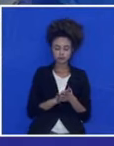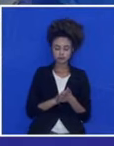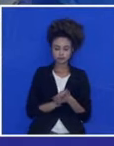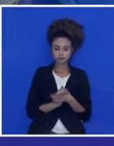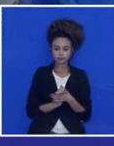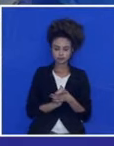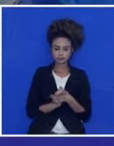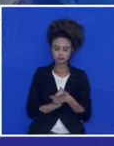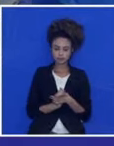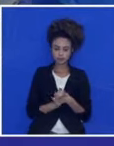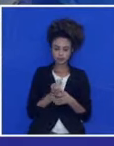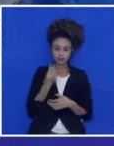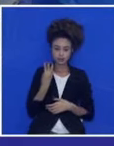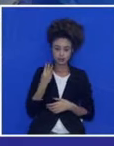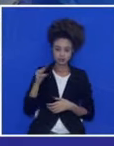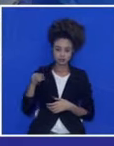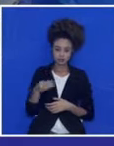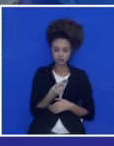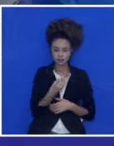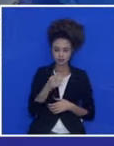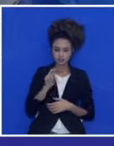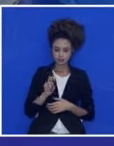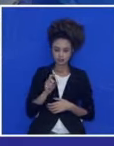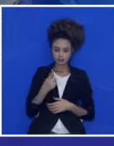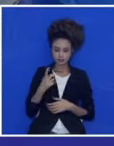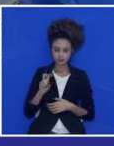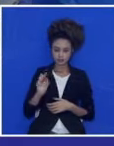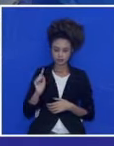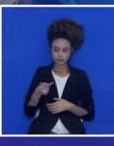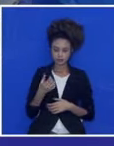hoje na Quina, será de